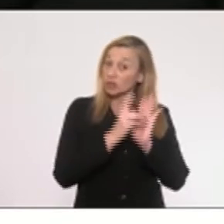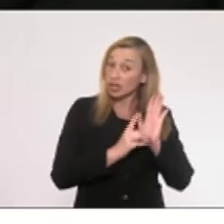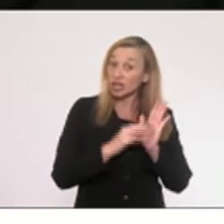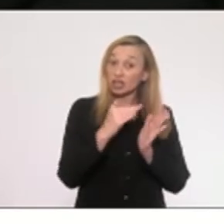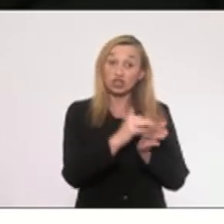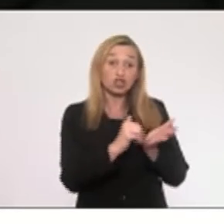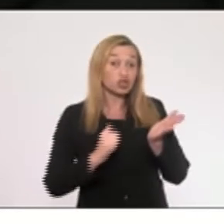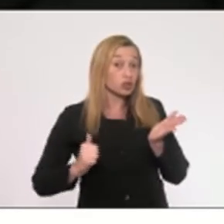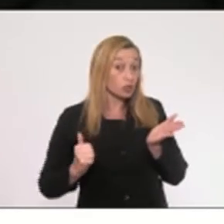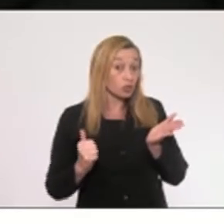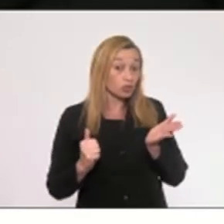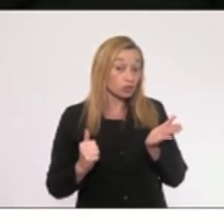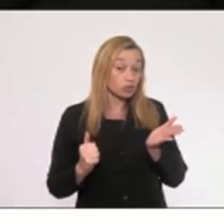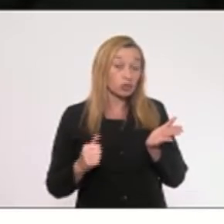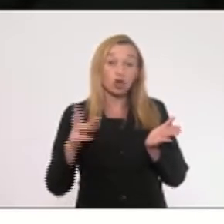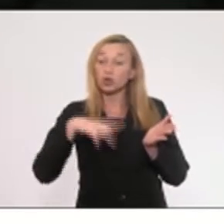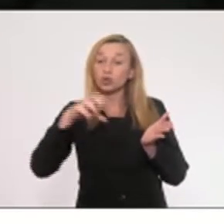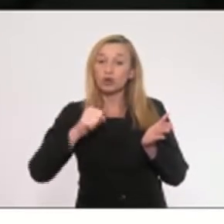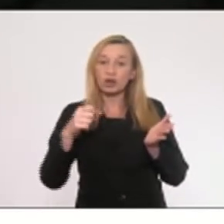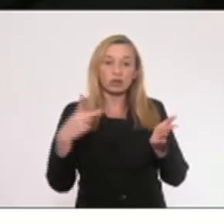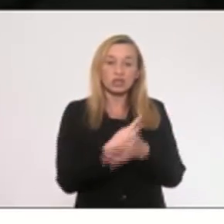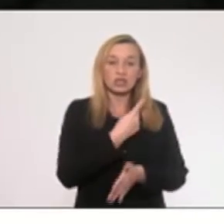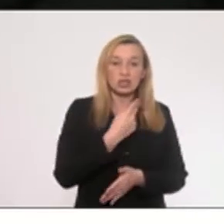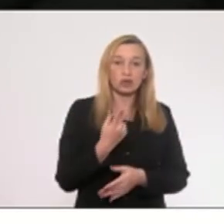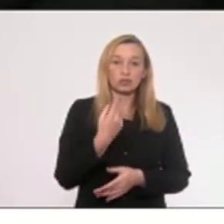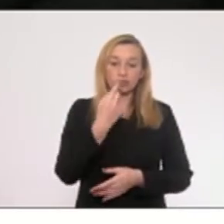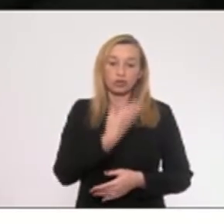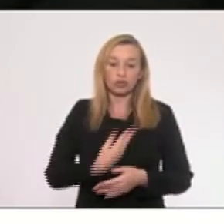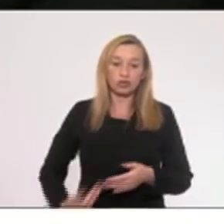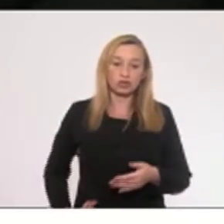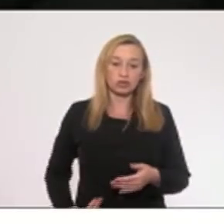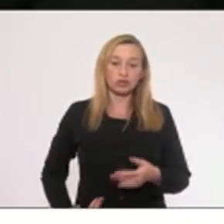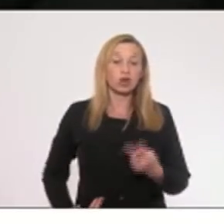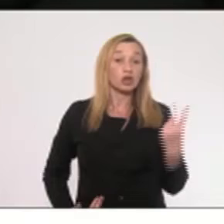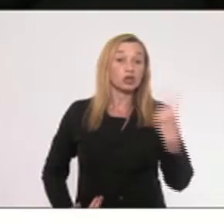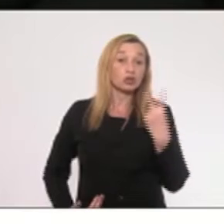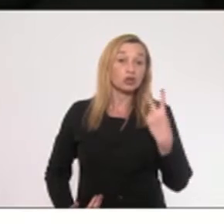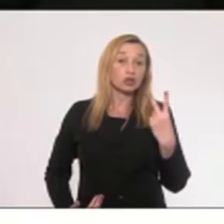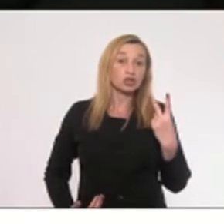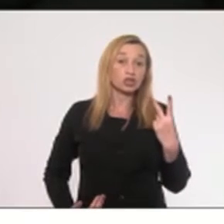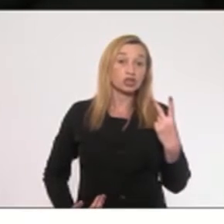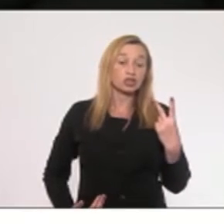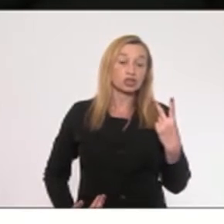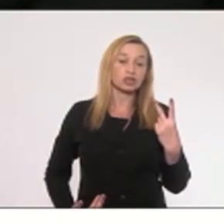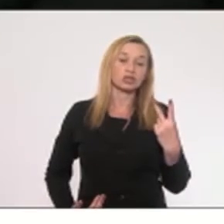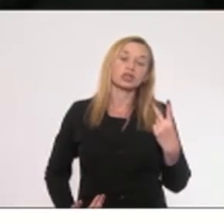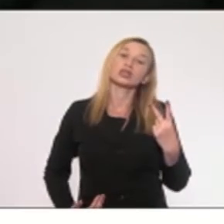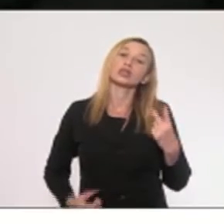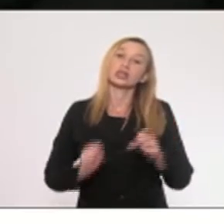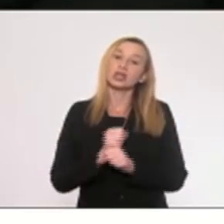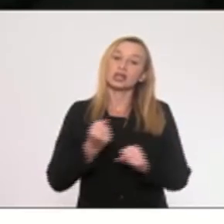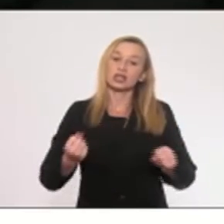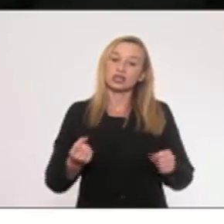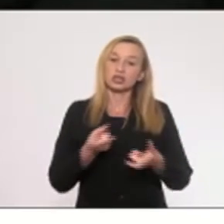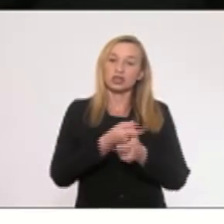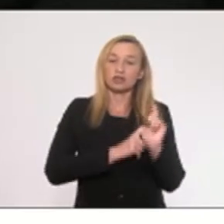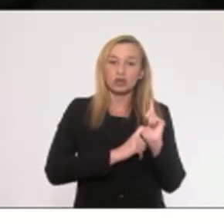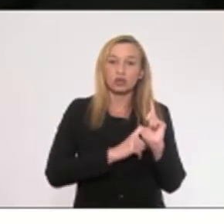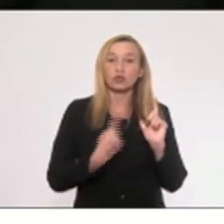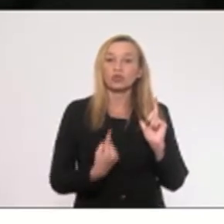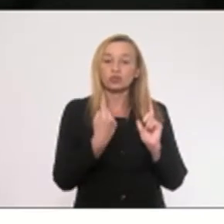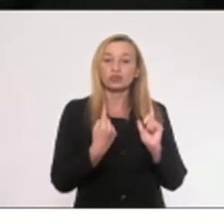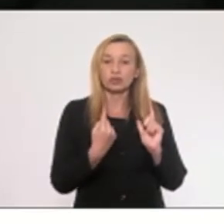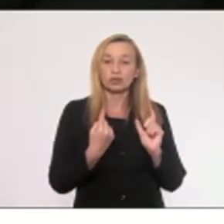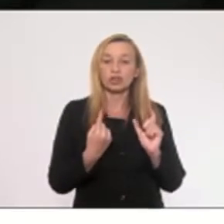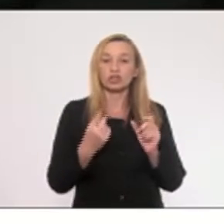governo, benefícios fiscais de 2 grandes devedores. Não foi a Petrobras. Um deles a Petrobras.